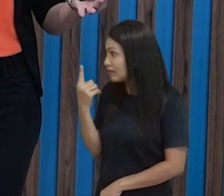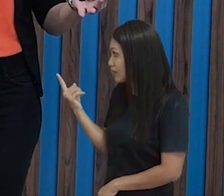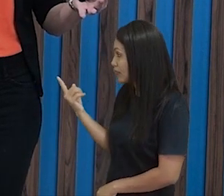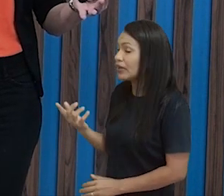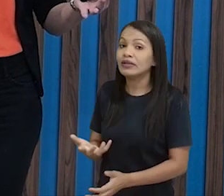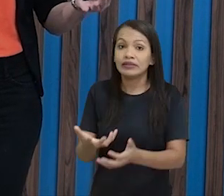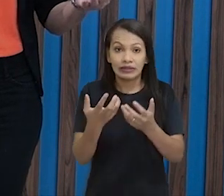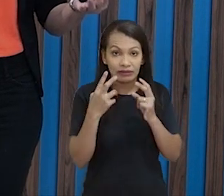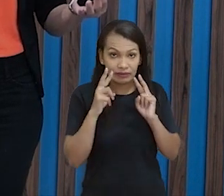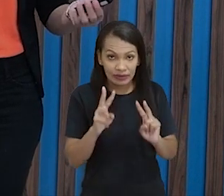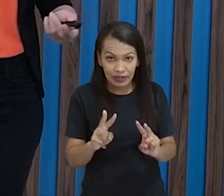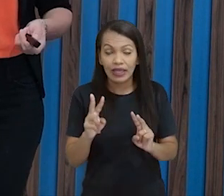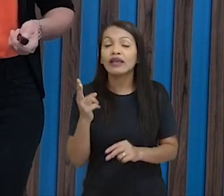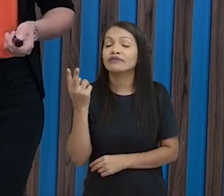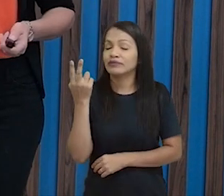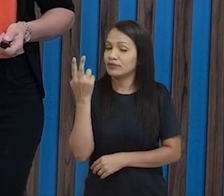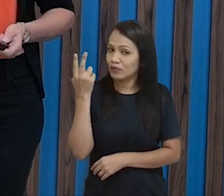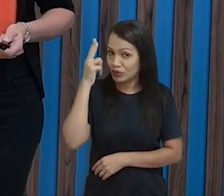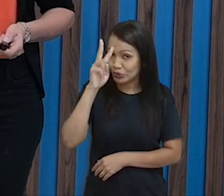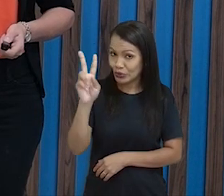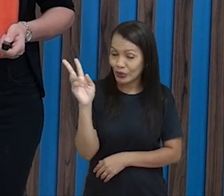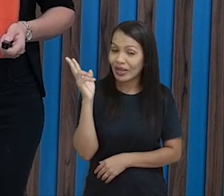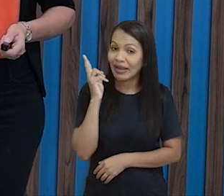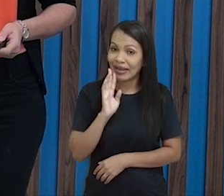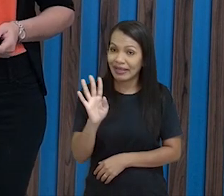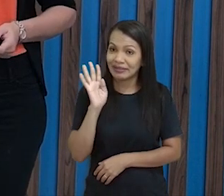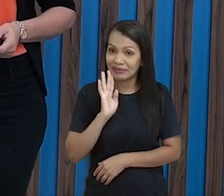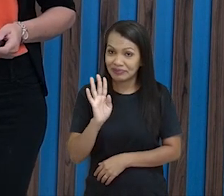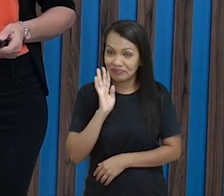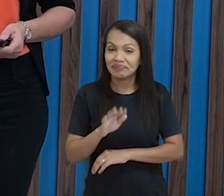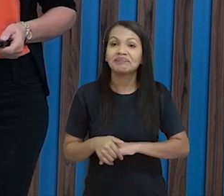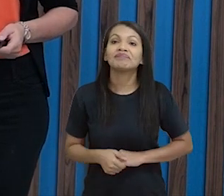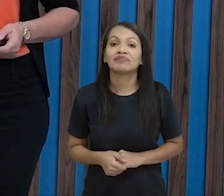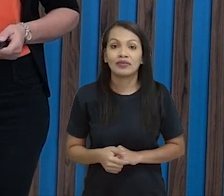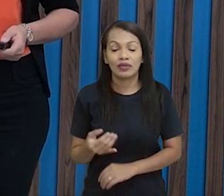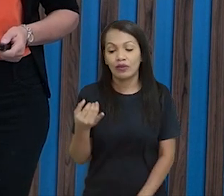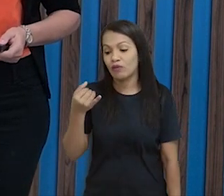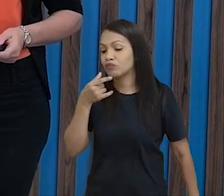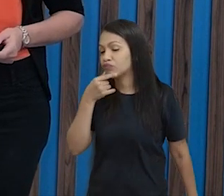uma história? Vamos ouvir uma história bem legal? Eu trouxe para vocês a história